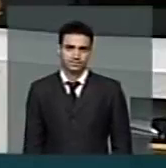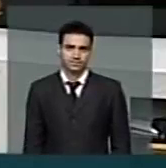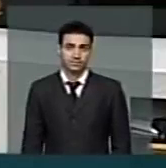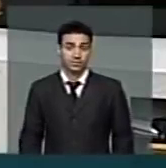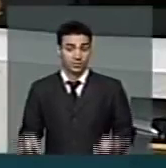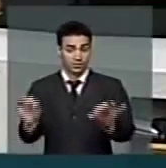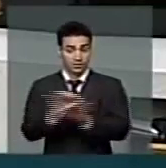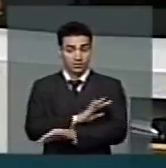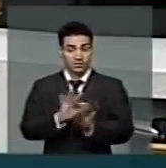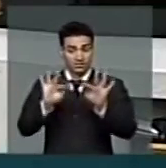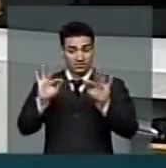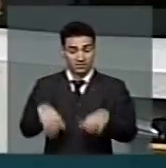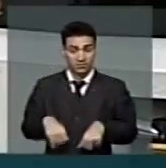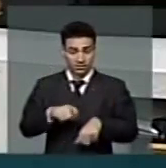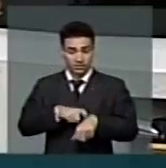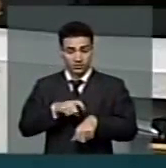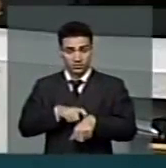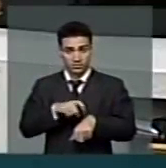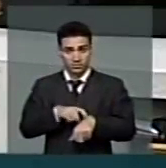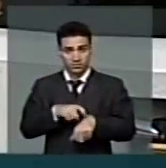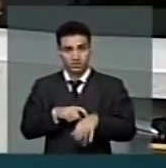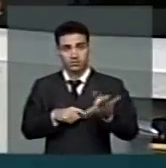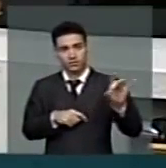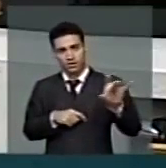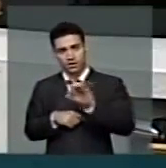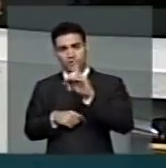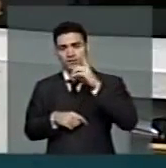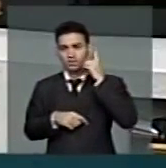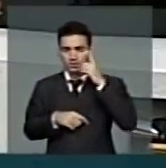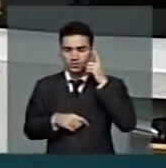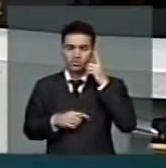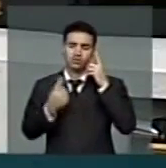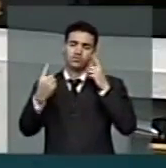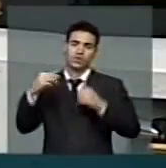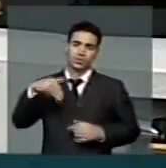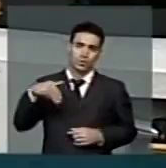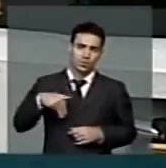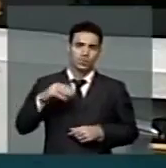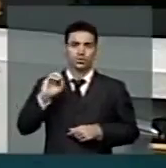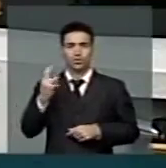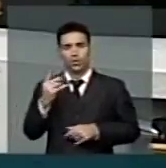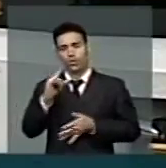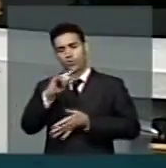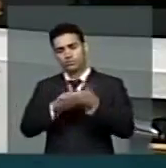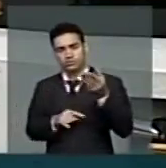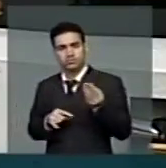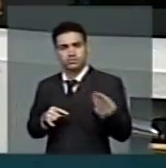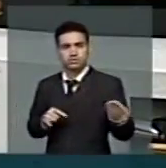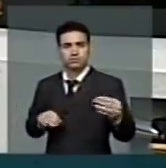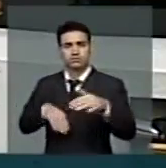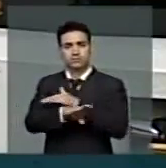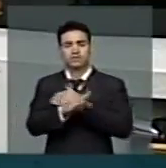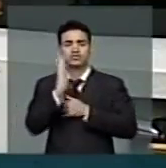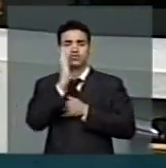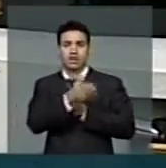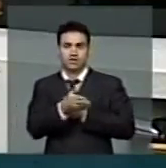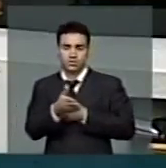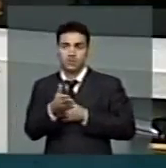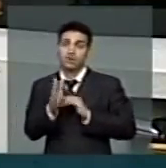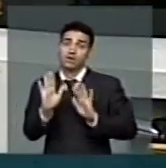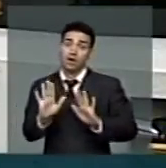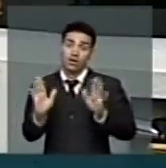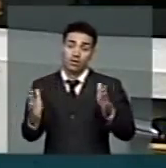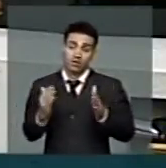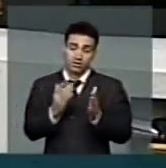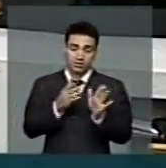Concluído o período do tempo em que os parlamentares apresentaram seus discursos como lidos, agora passamos ao